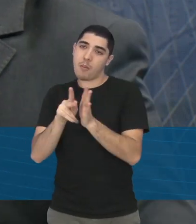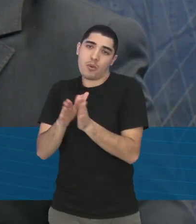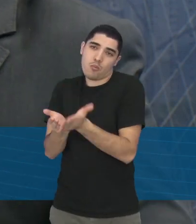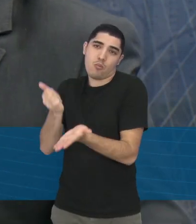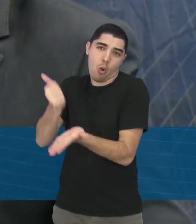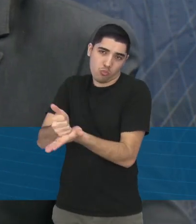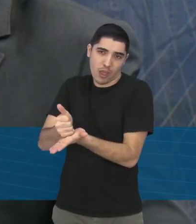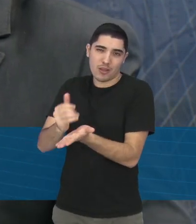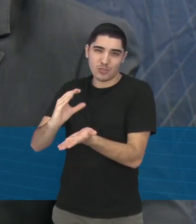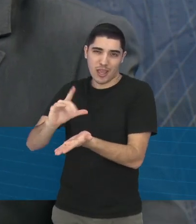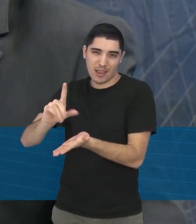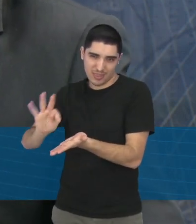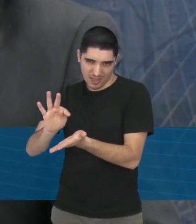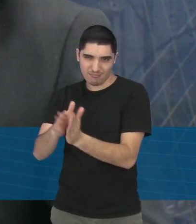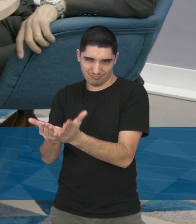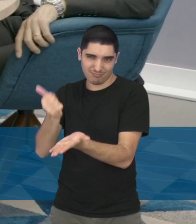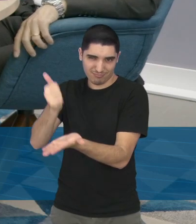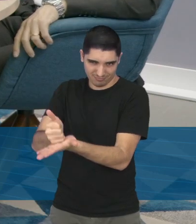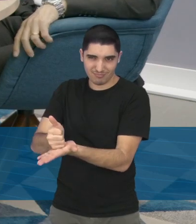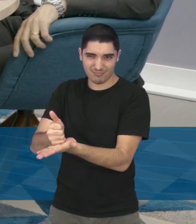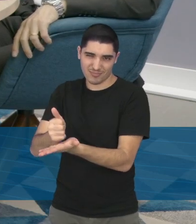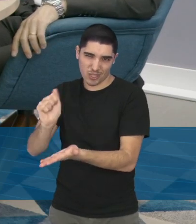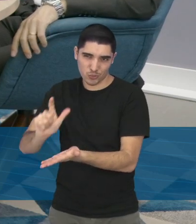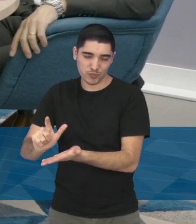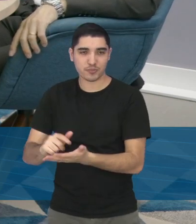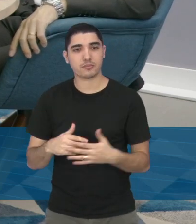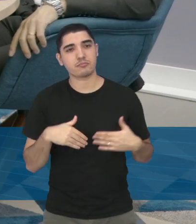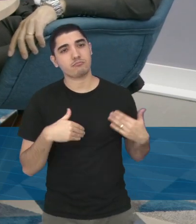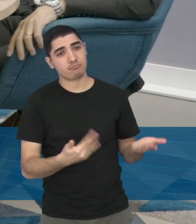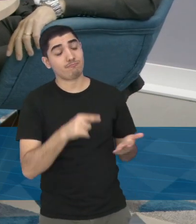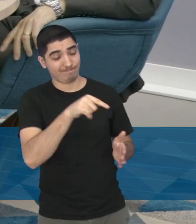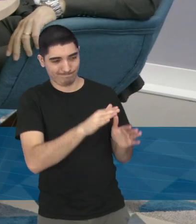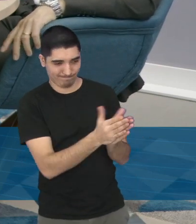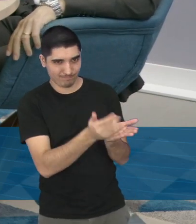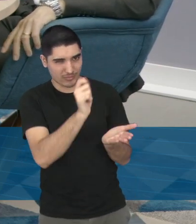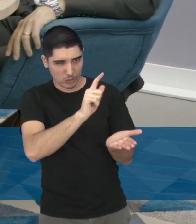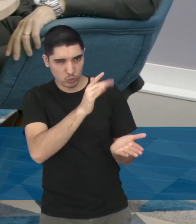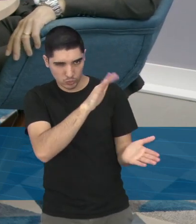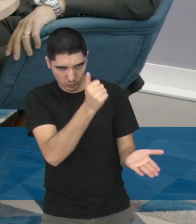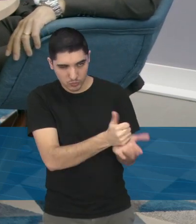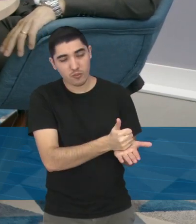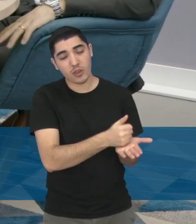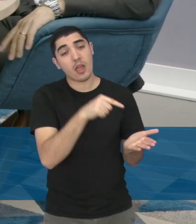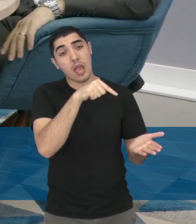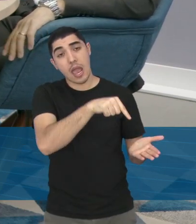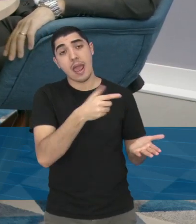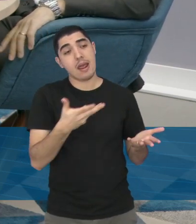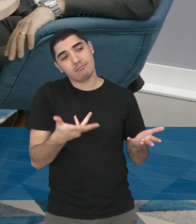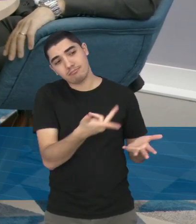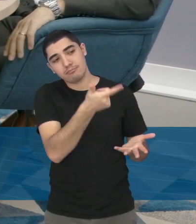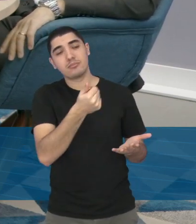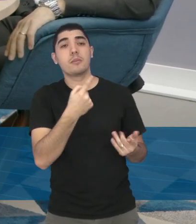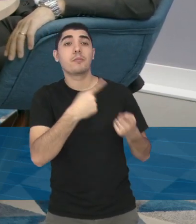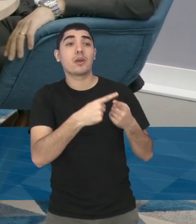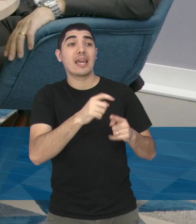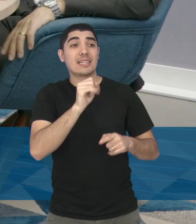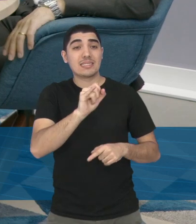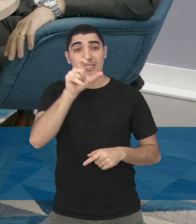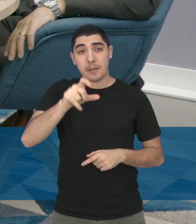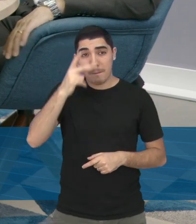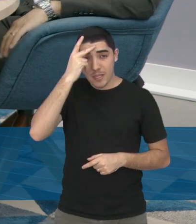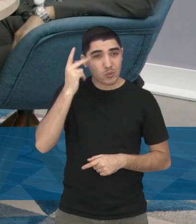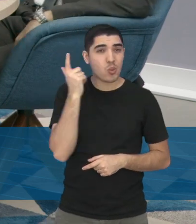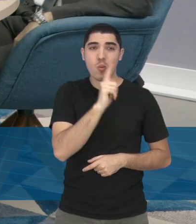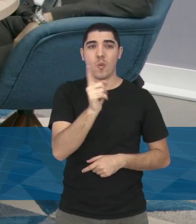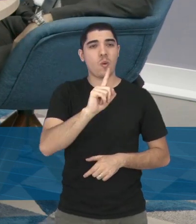da CLT. Uhum. CLT realmente ela é uma ferramenta bastante útil para as pessoas que não conseguem extrapolar